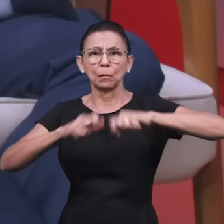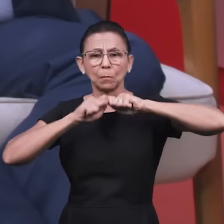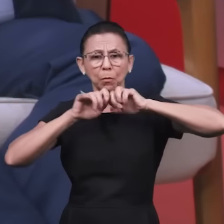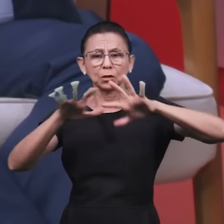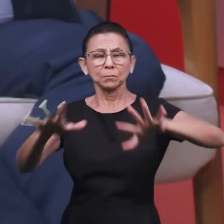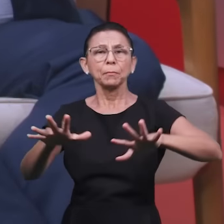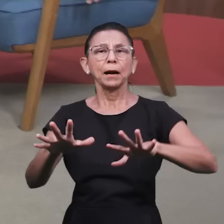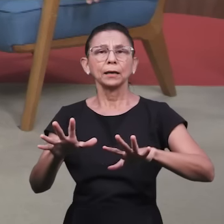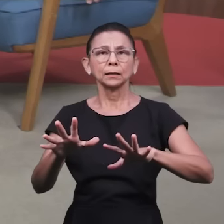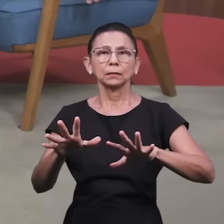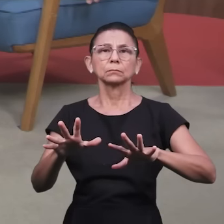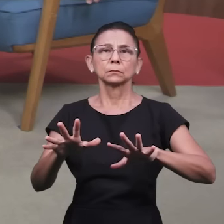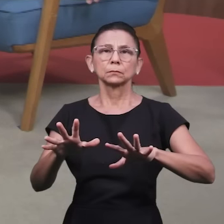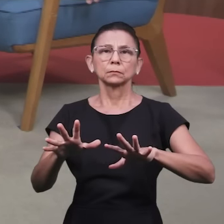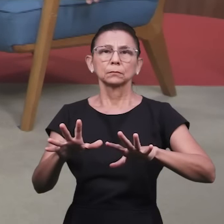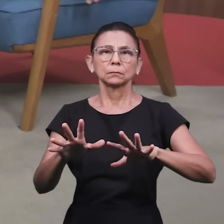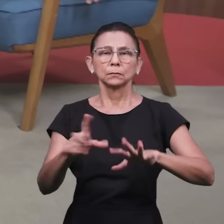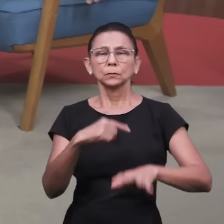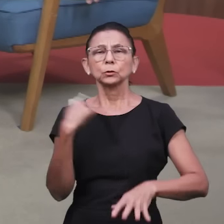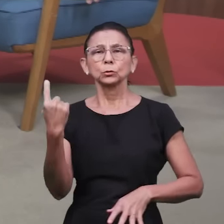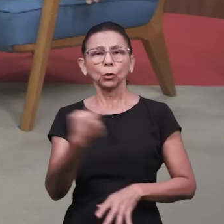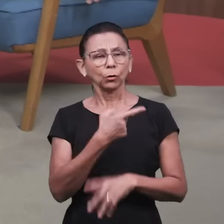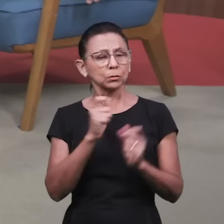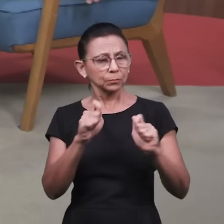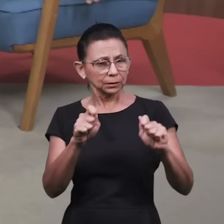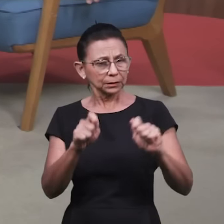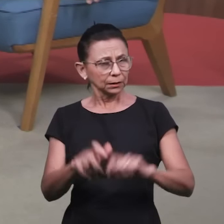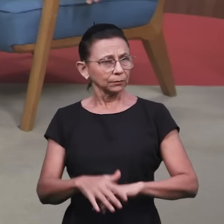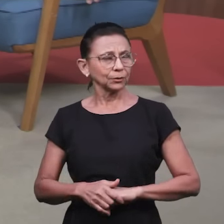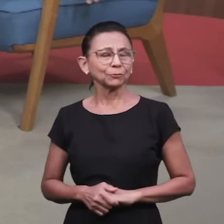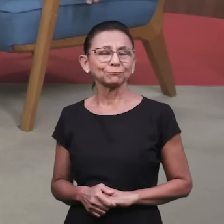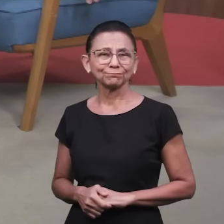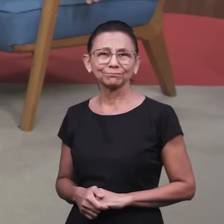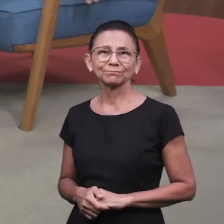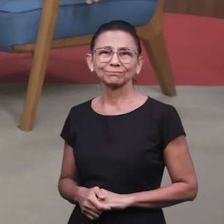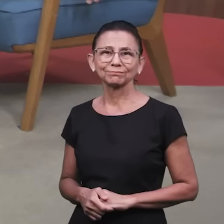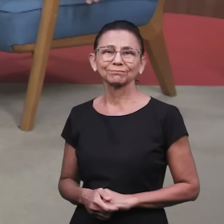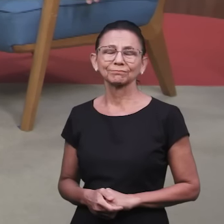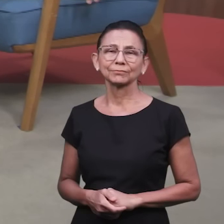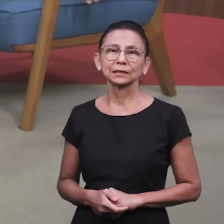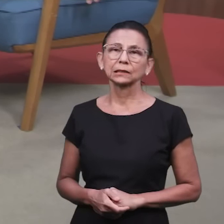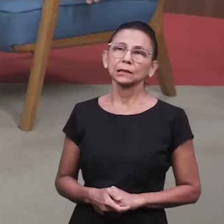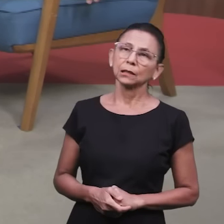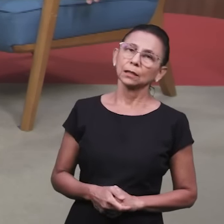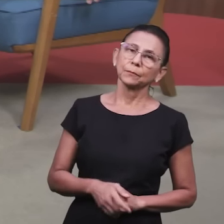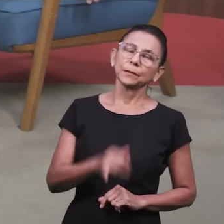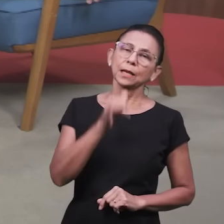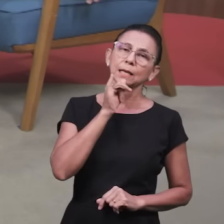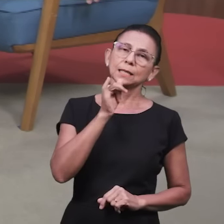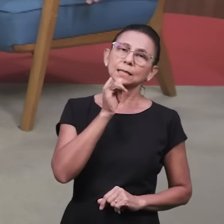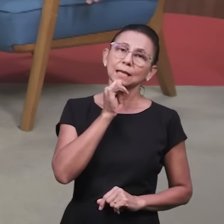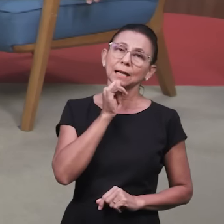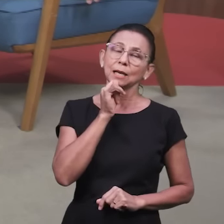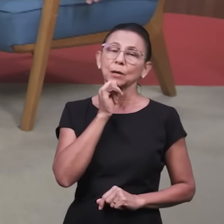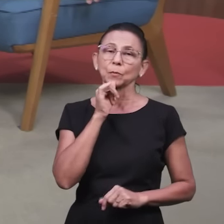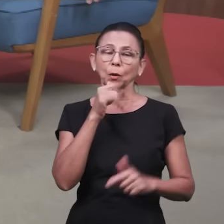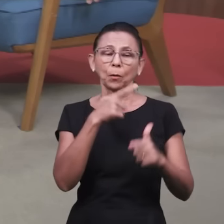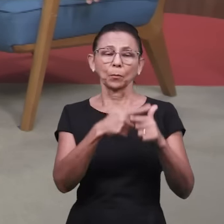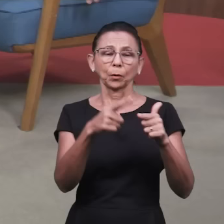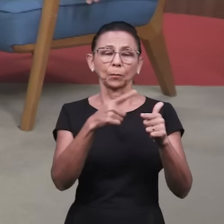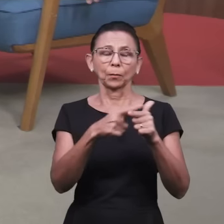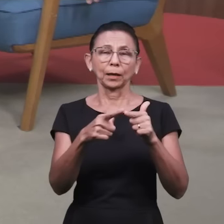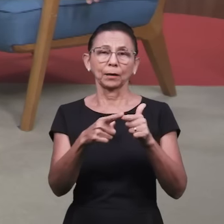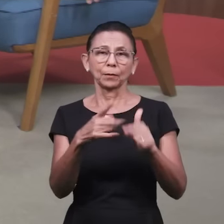né? Vem sobre todos. E nos mais diversos níveis. São as intempéries dentro de casa, é um problema